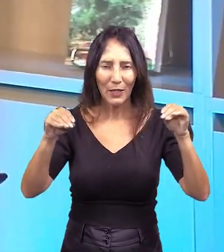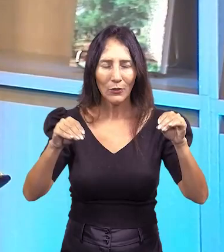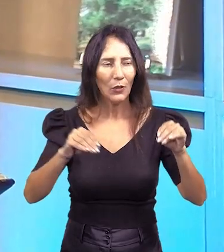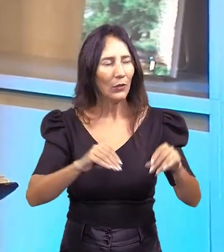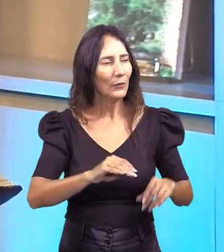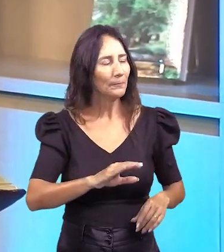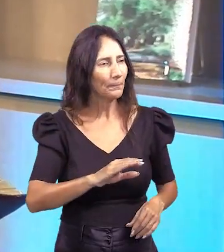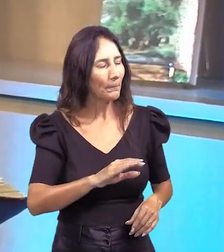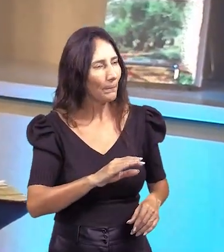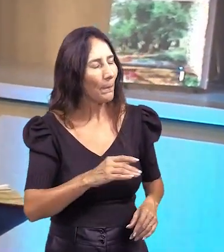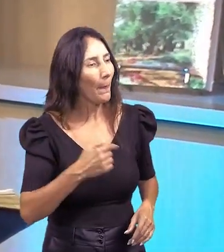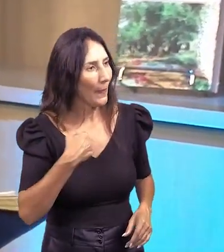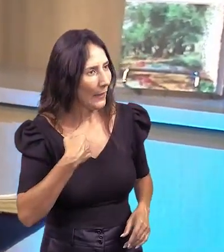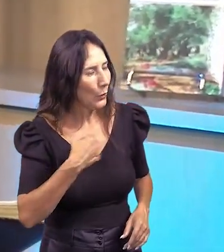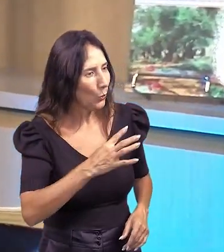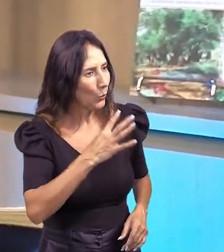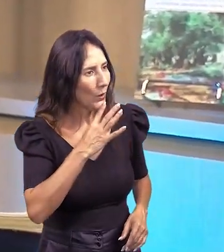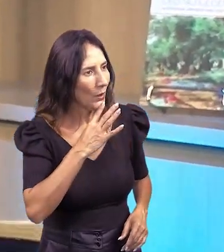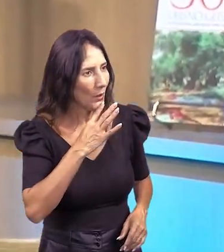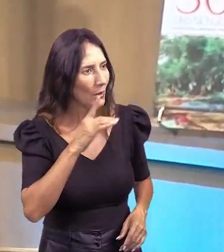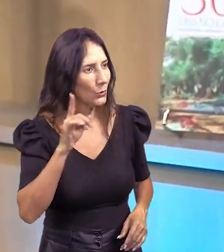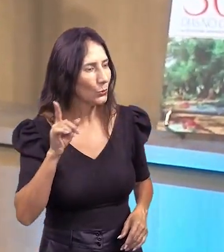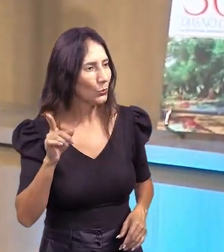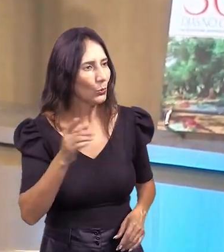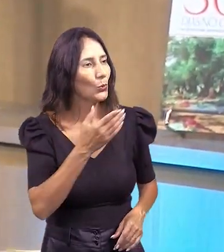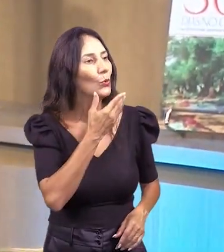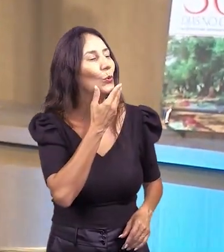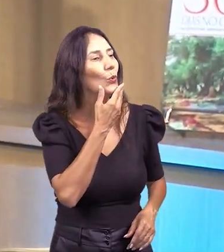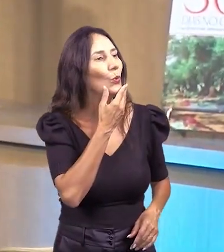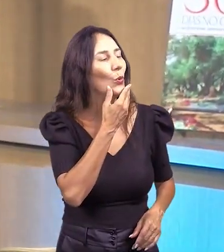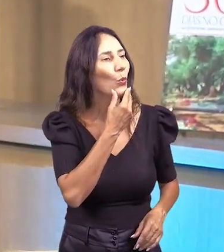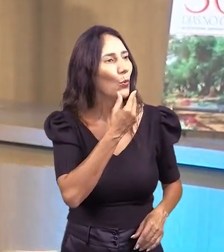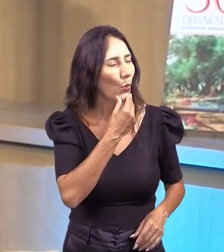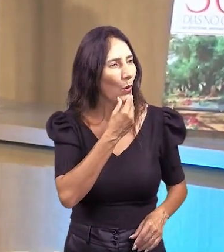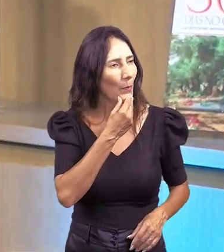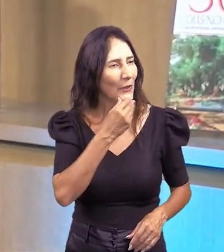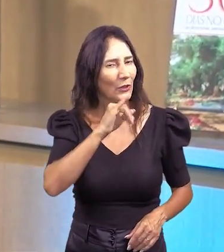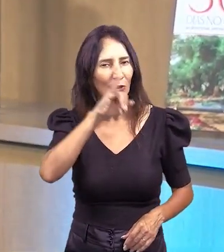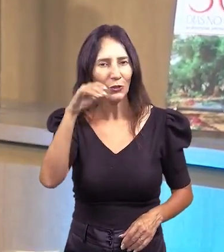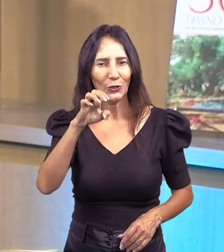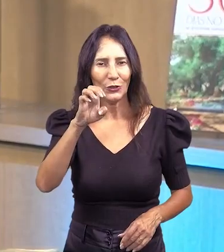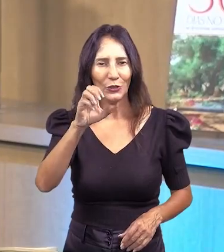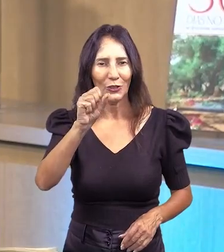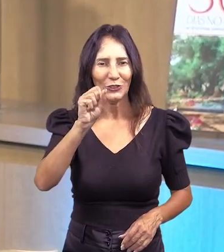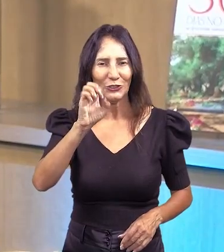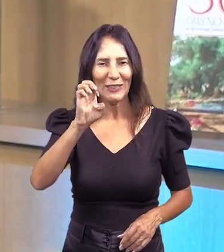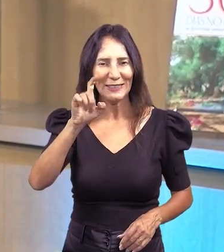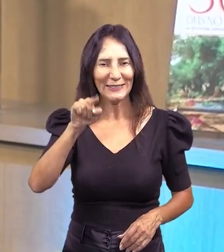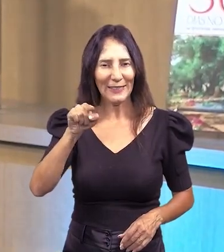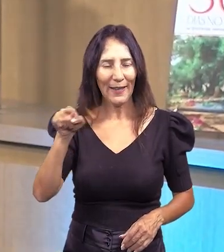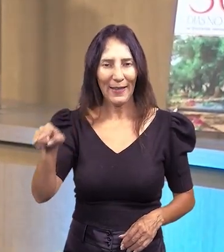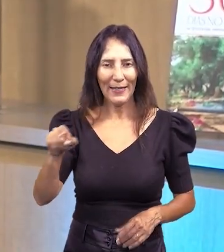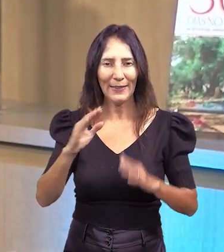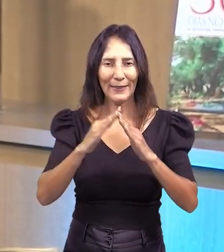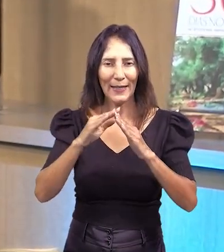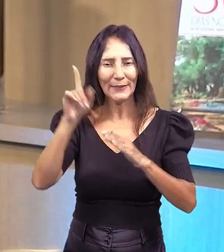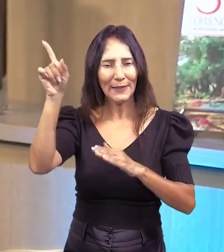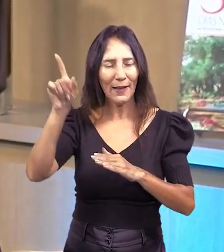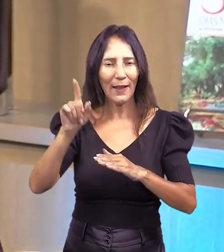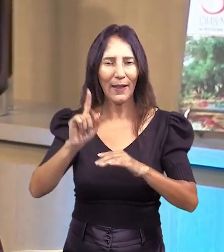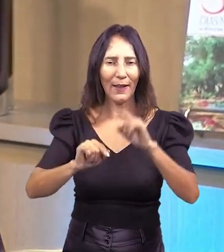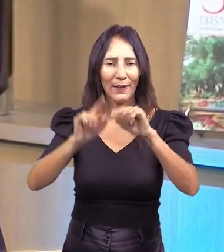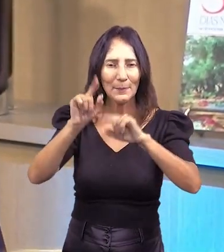palácio: eu conheço um filho de Jessé, quer dizer, a pessoa tinha uma casa, o Belemita, morava lá em